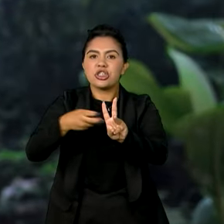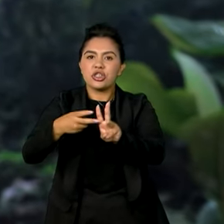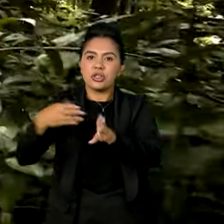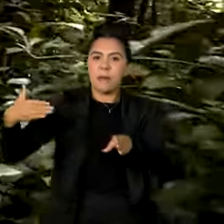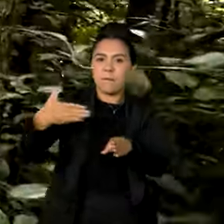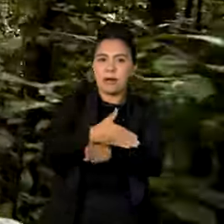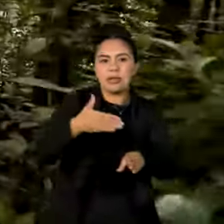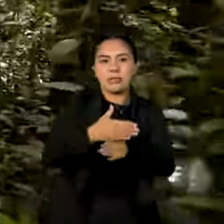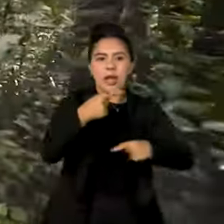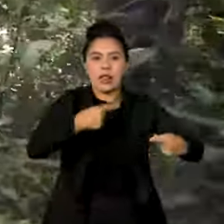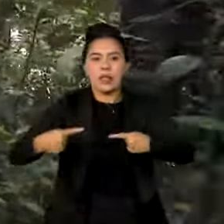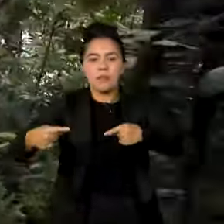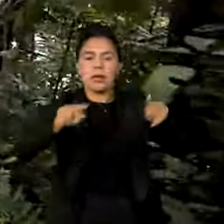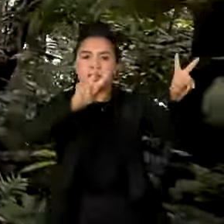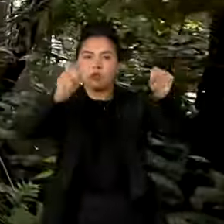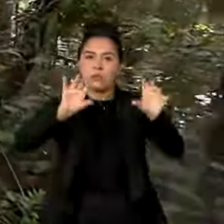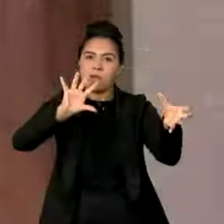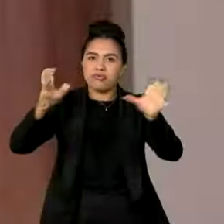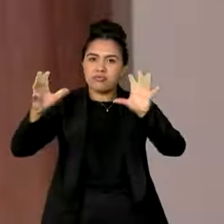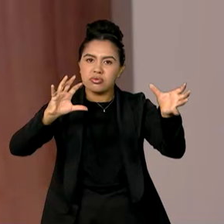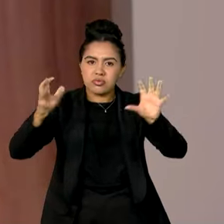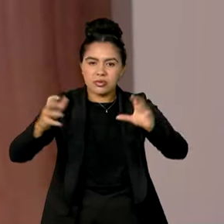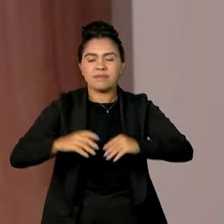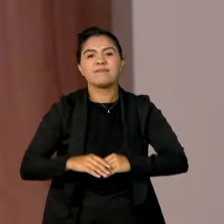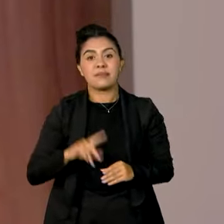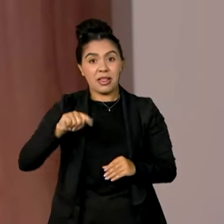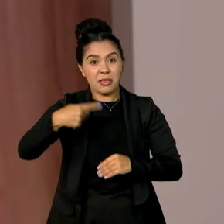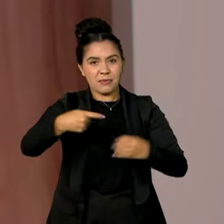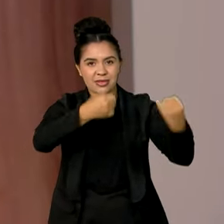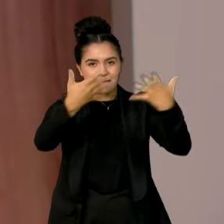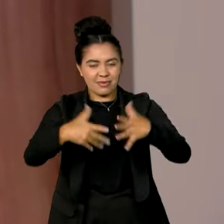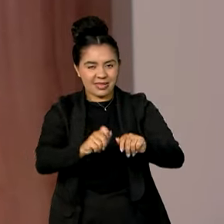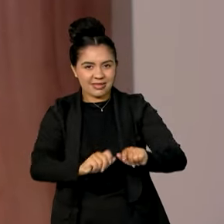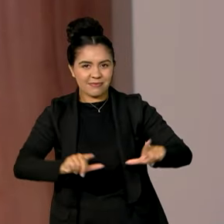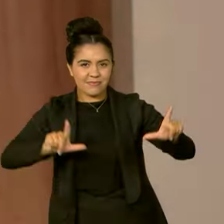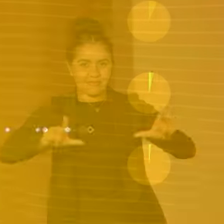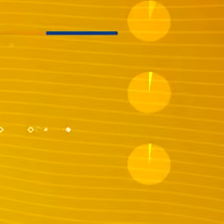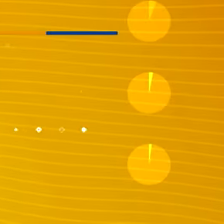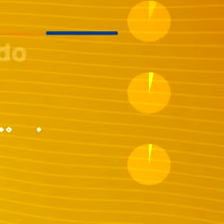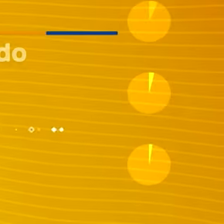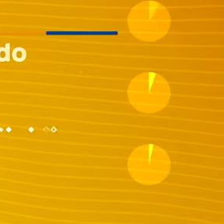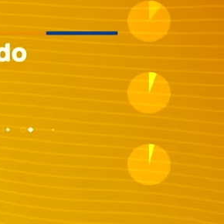nos debates sobre mudanças climáticas. A gente volta já já.